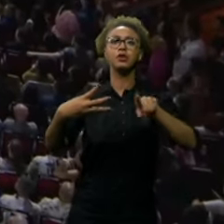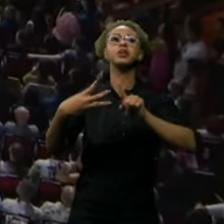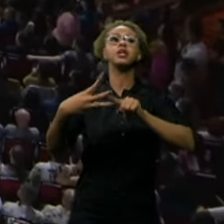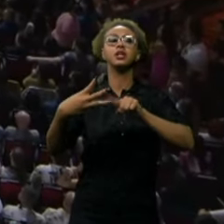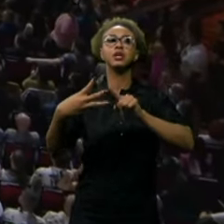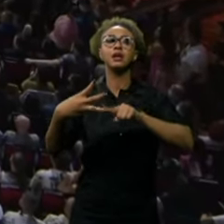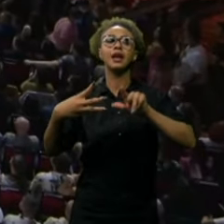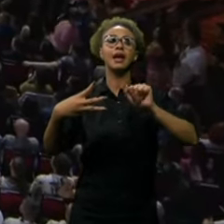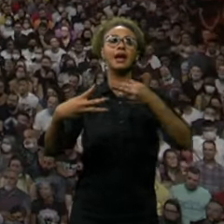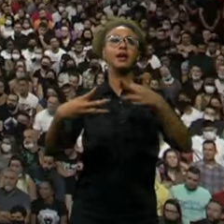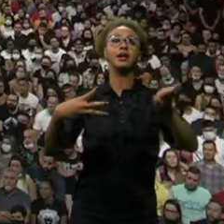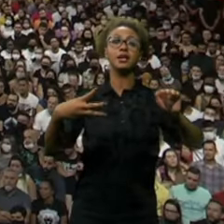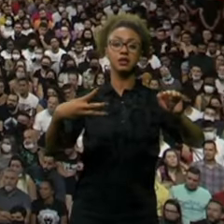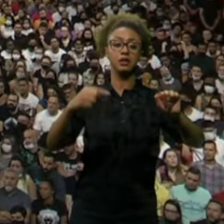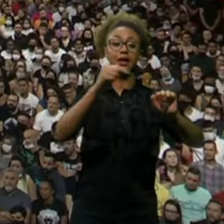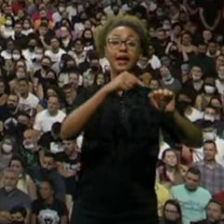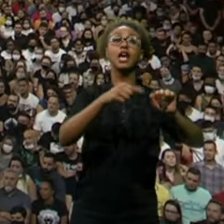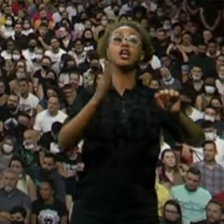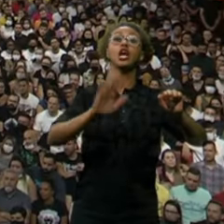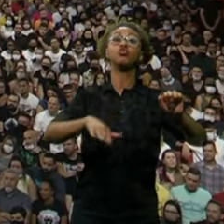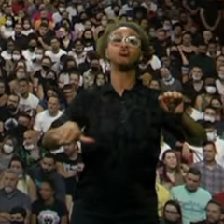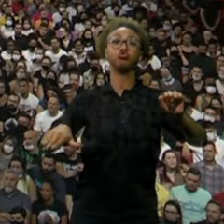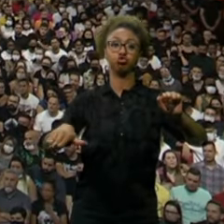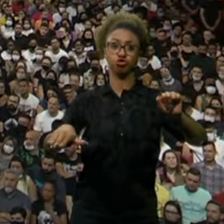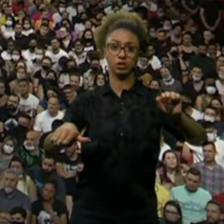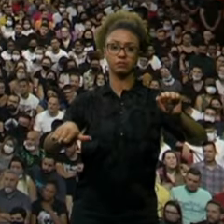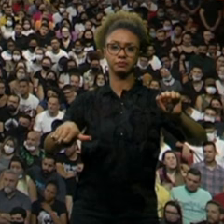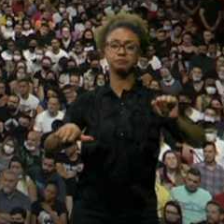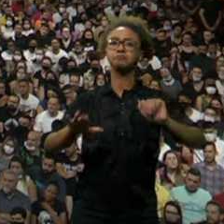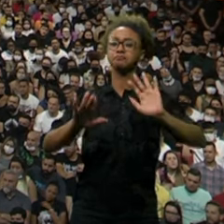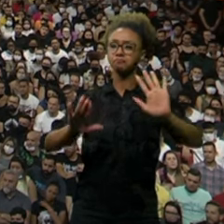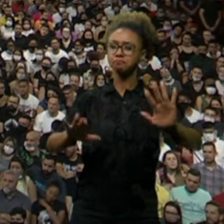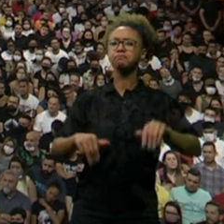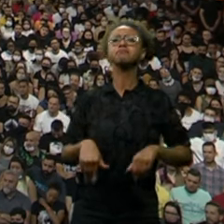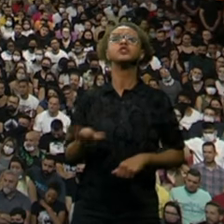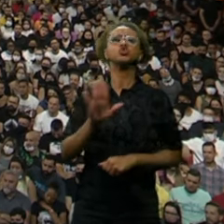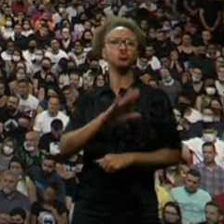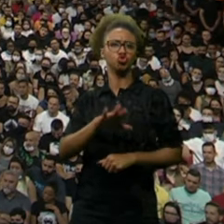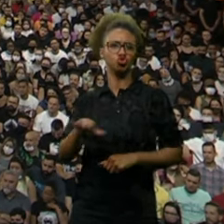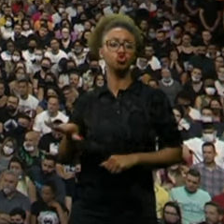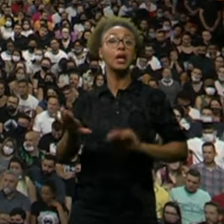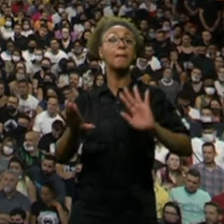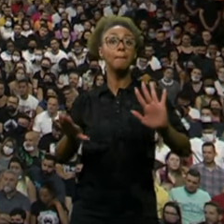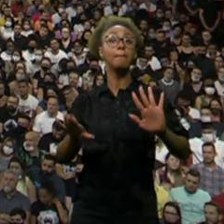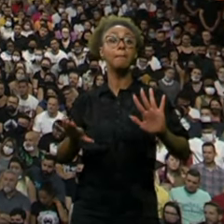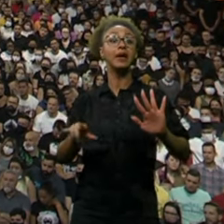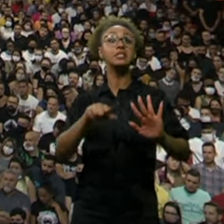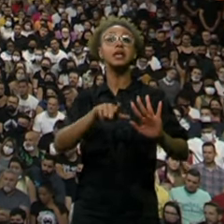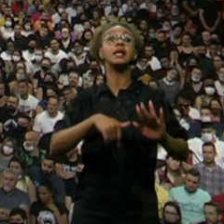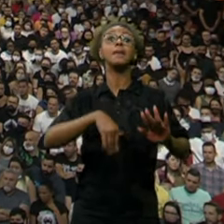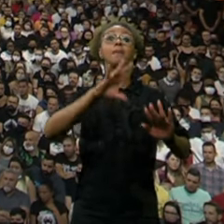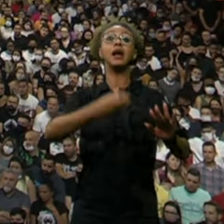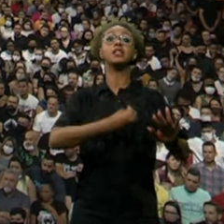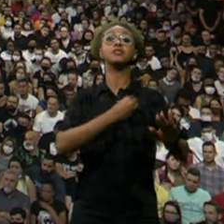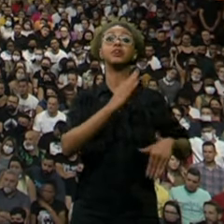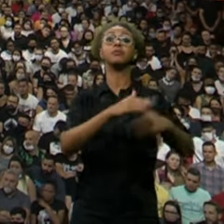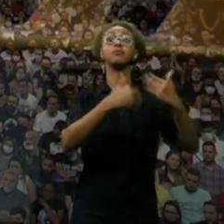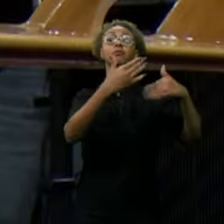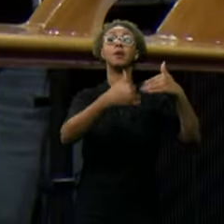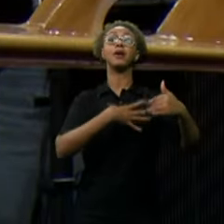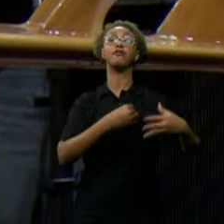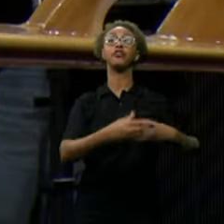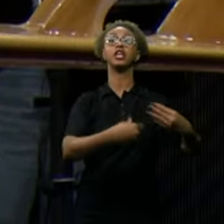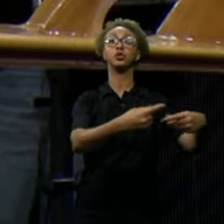a aranha Qual o tá e apesar de ser o Caçula foi o seu ramo mais frutífero para